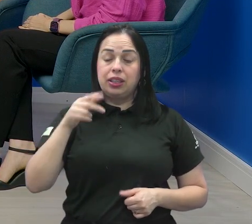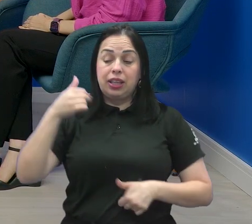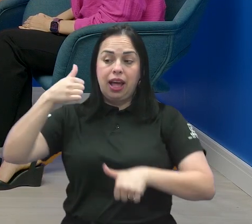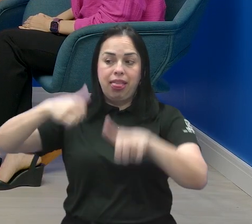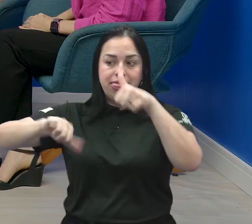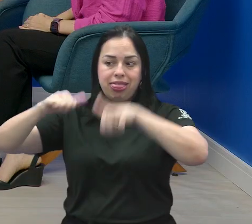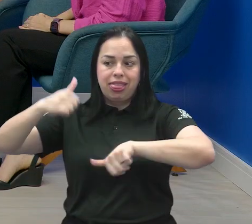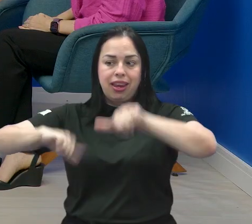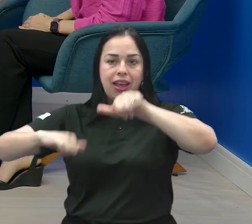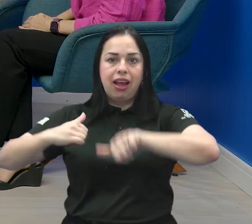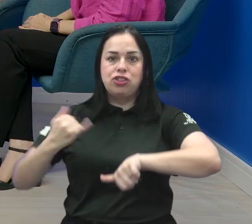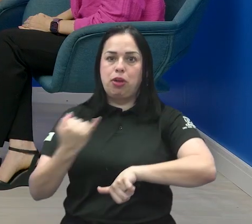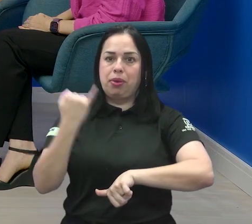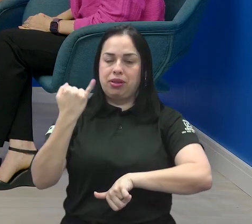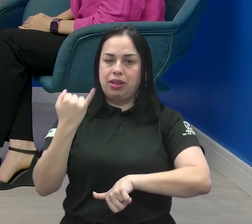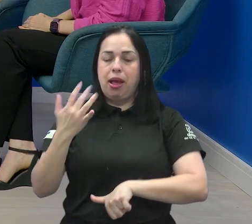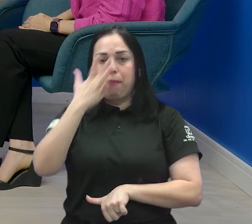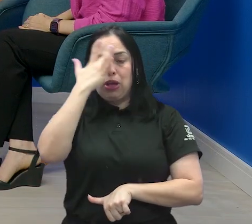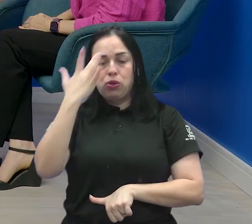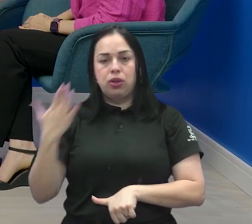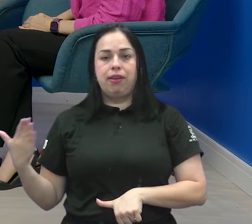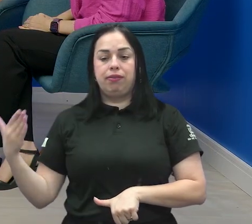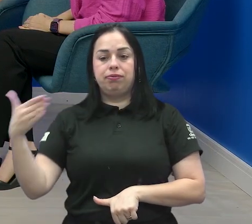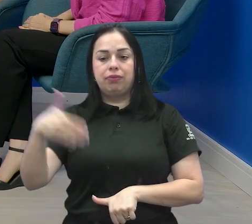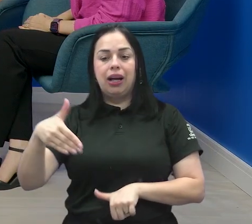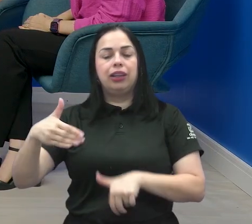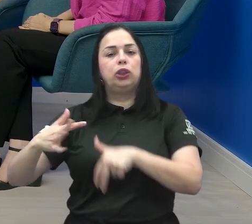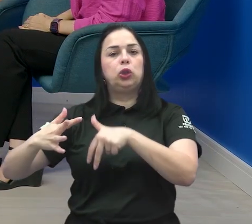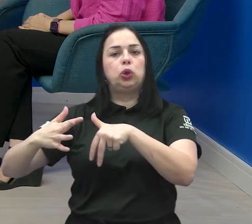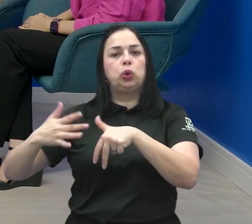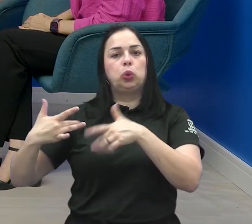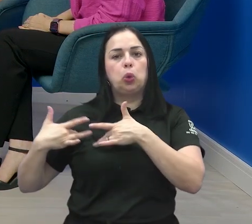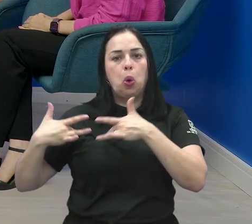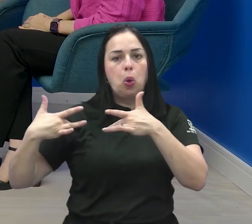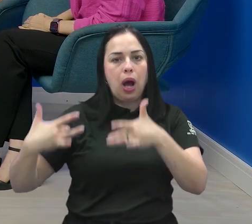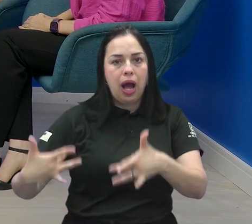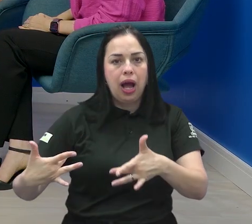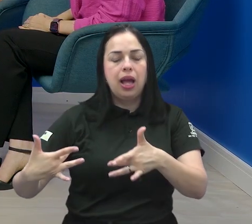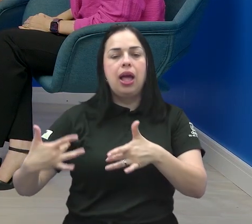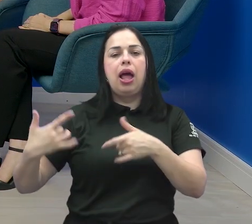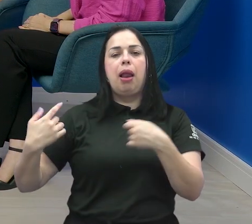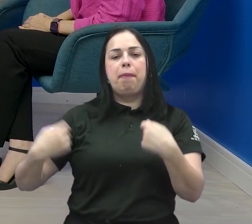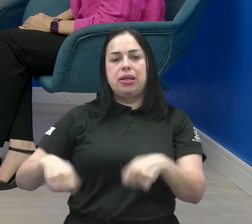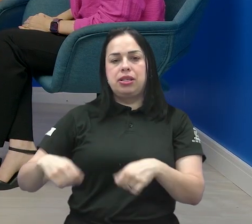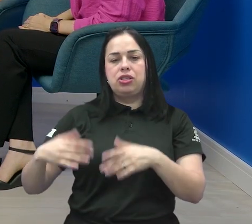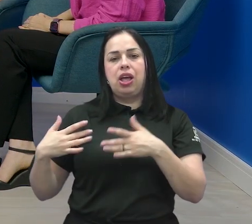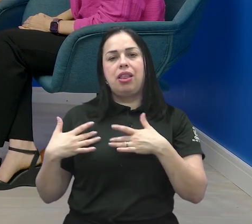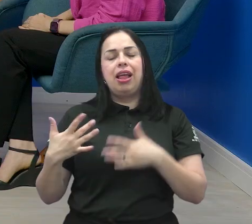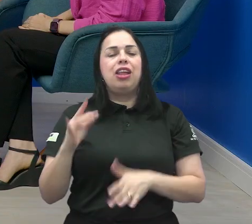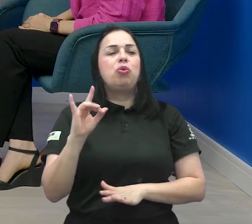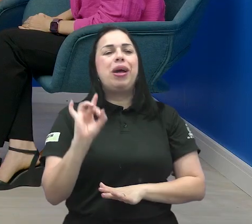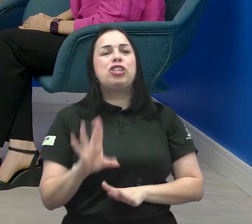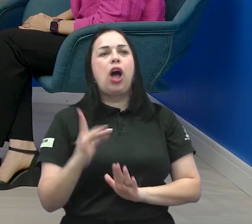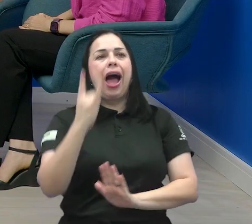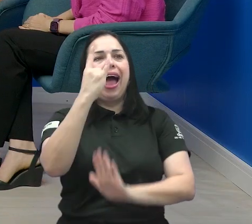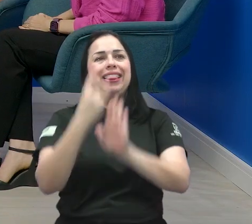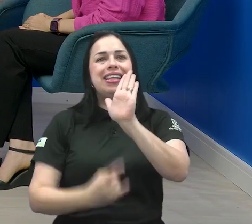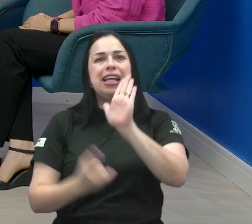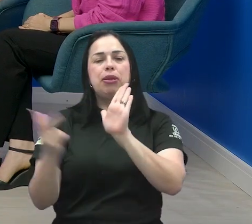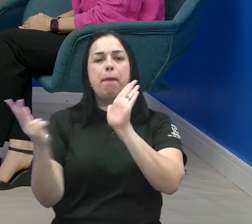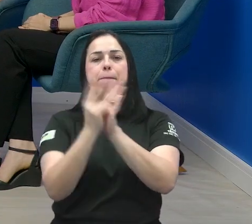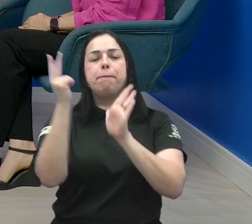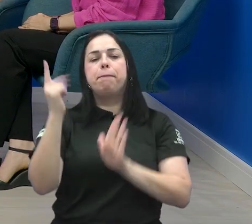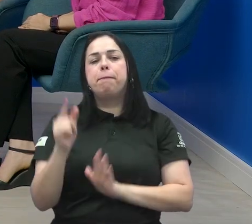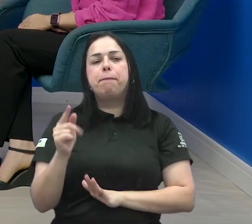o papel, então, da triagem. A pessoa que vai doar o sangue, ela tem que ir realmente com uma boa intenção, né? E não querer pegar